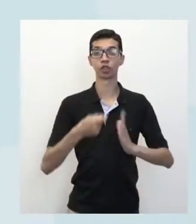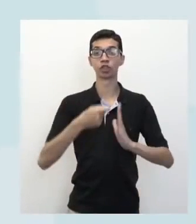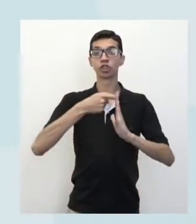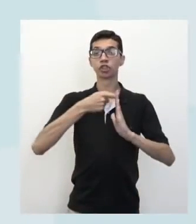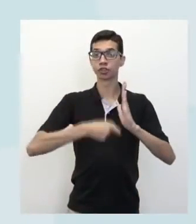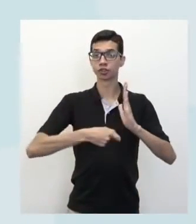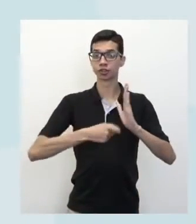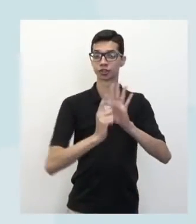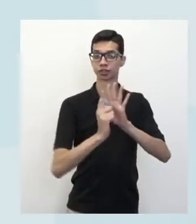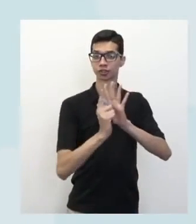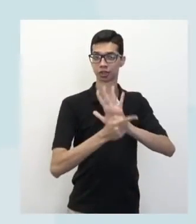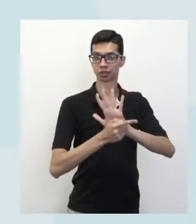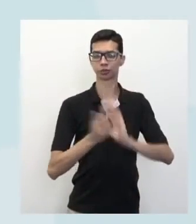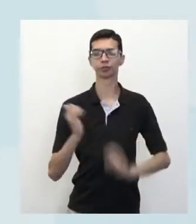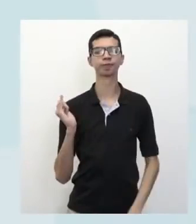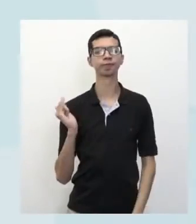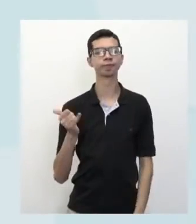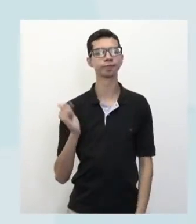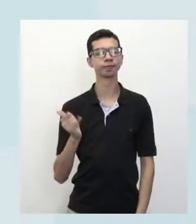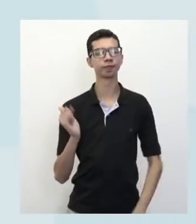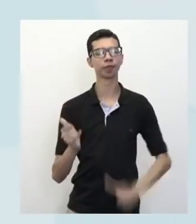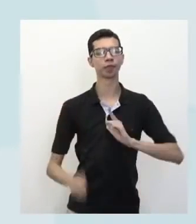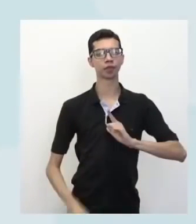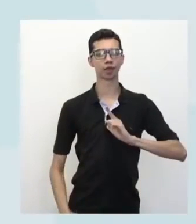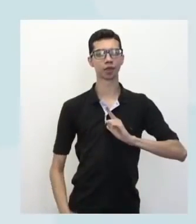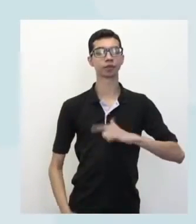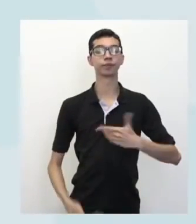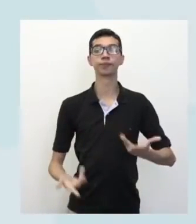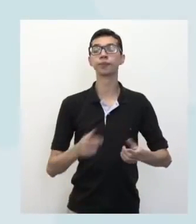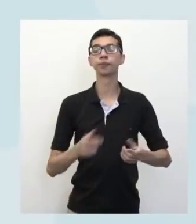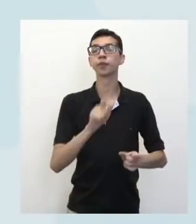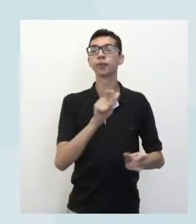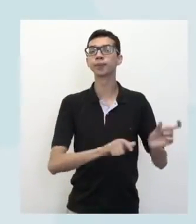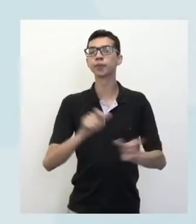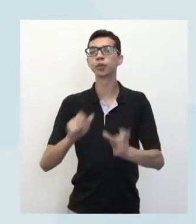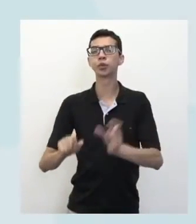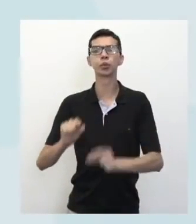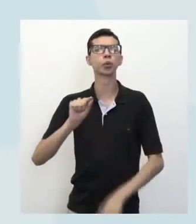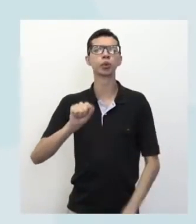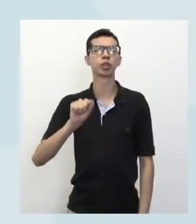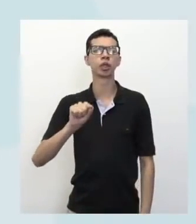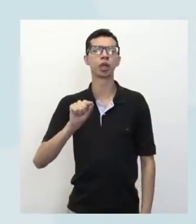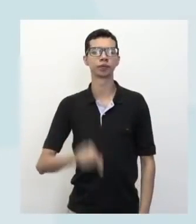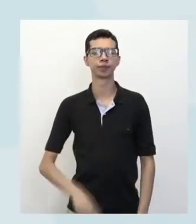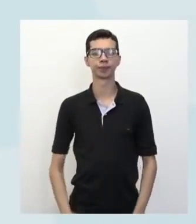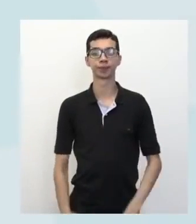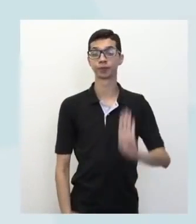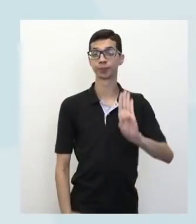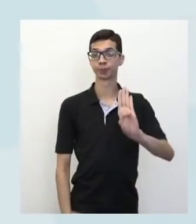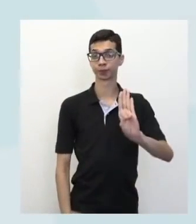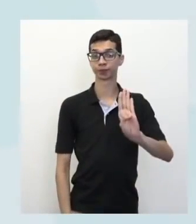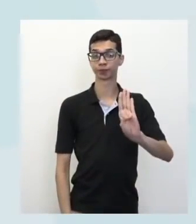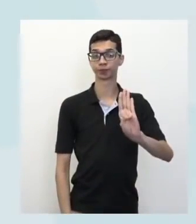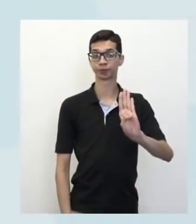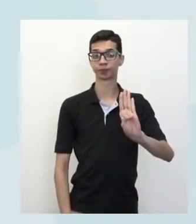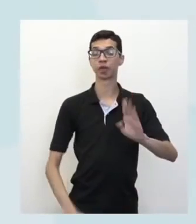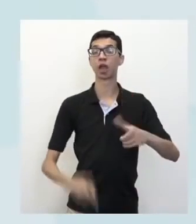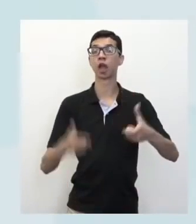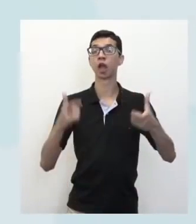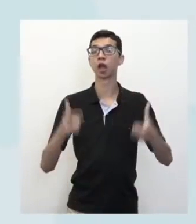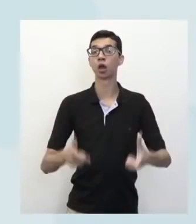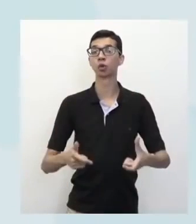os elementos da narrativa. Então, quem são as personagens? Letra B. Onde